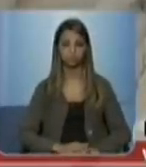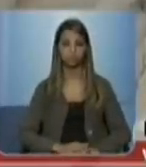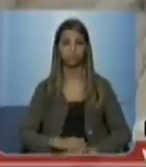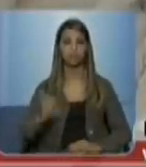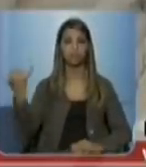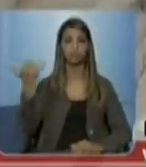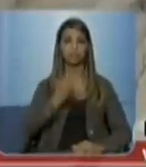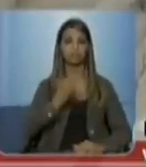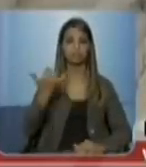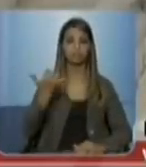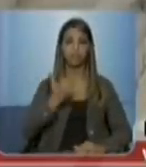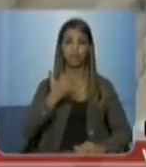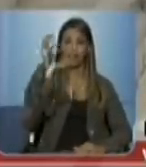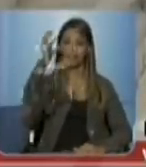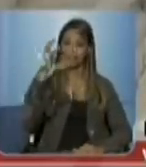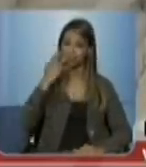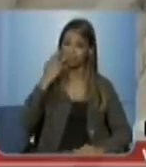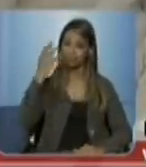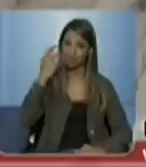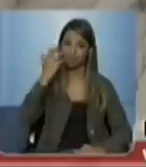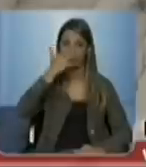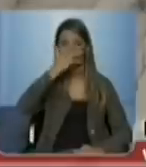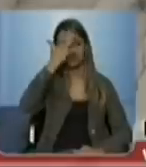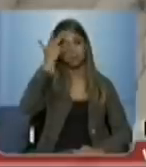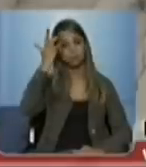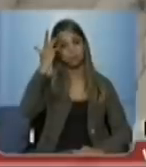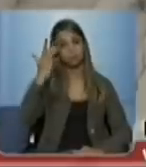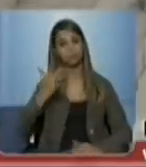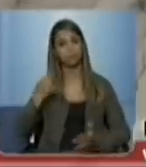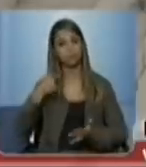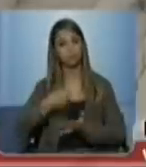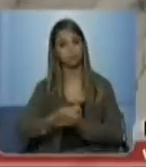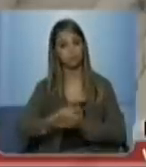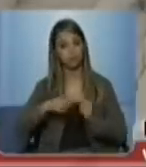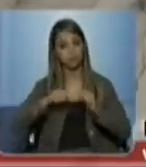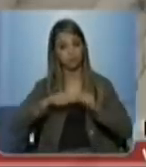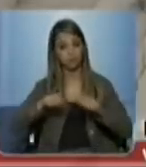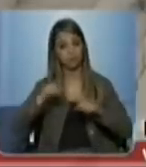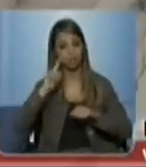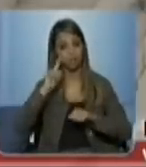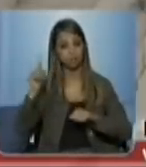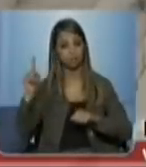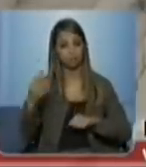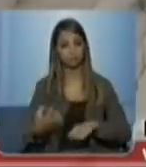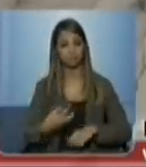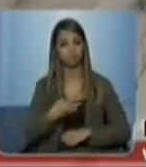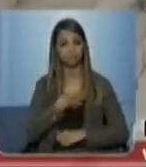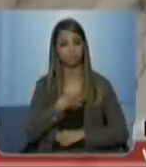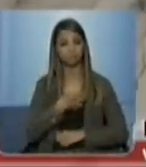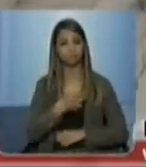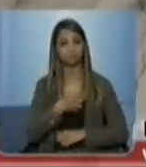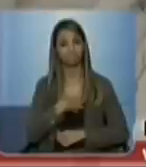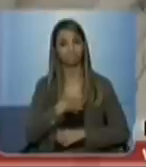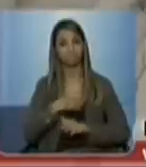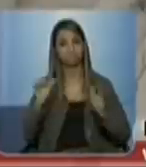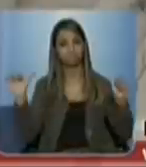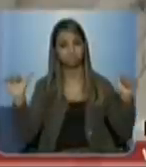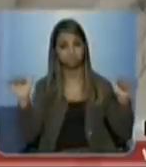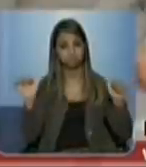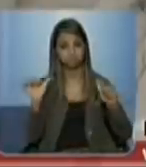as denúncias que chegaram são gravíssimas porque essas pessoas que aderiram a franquia se sentem agora